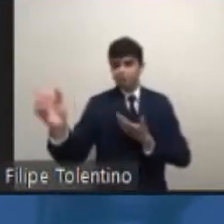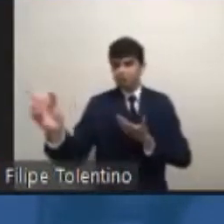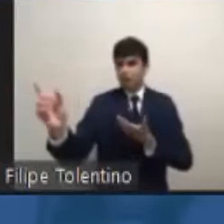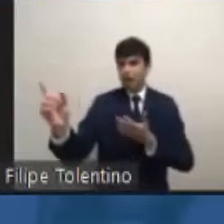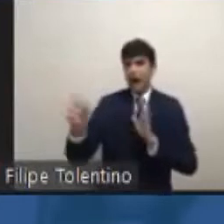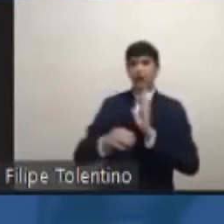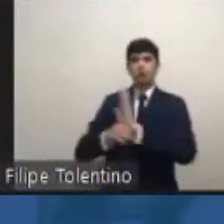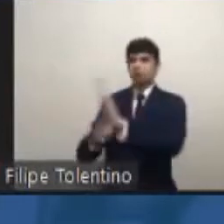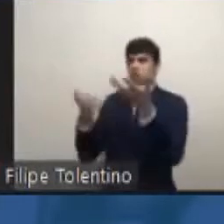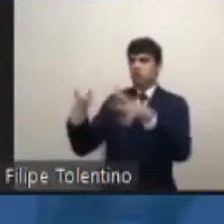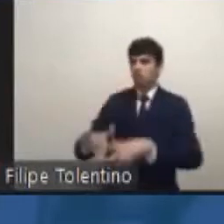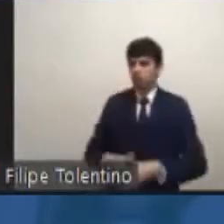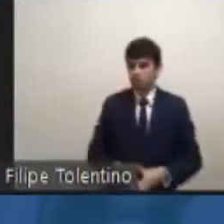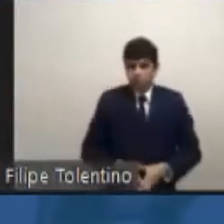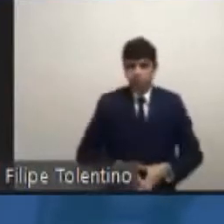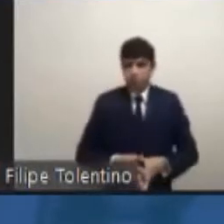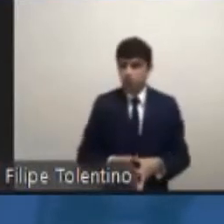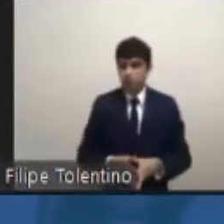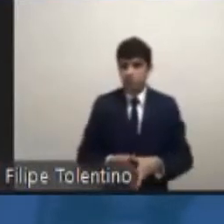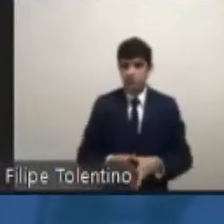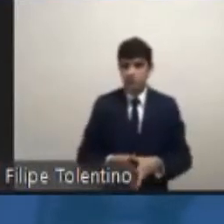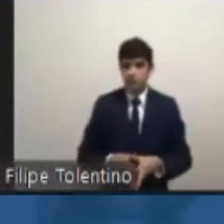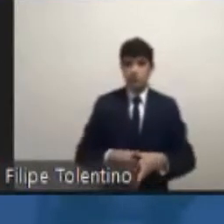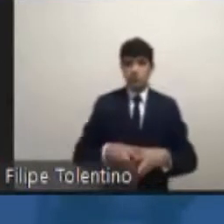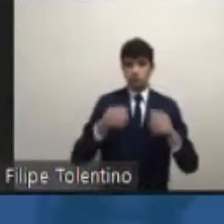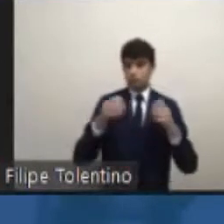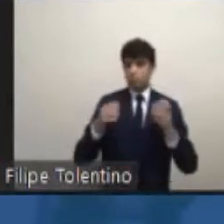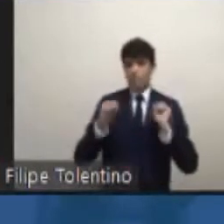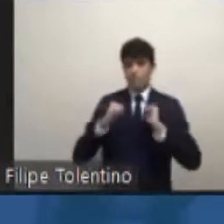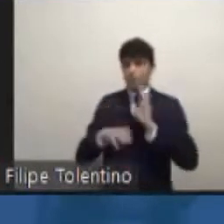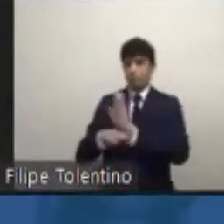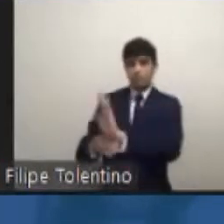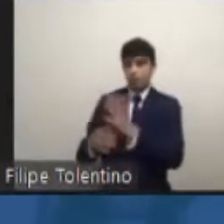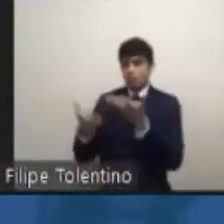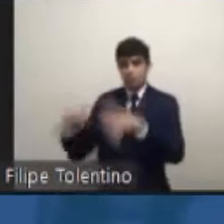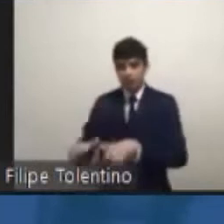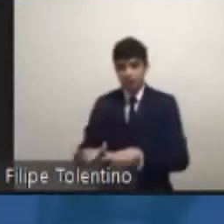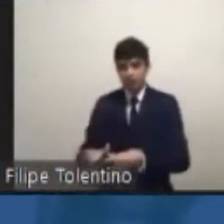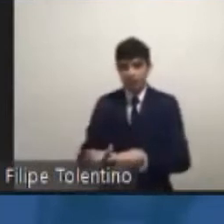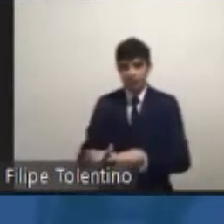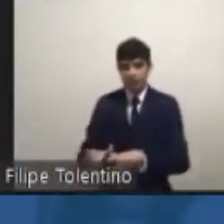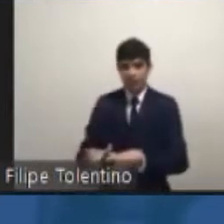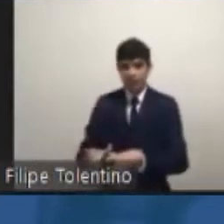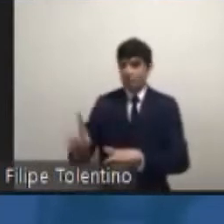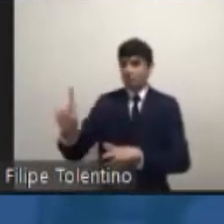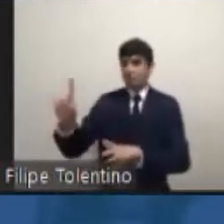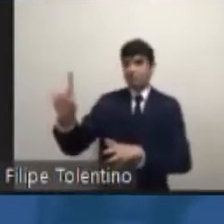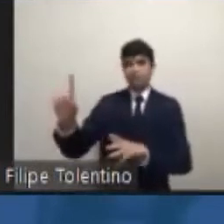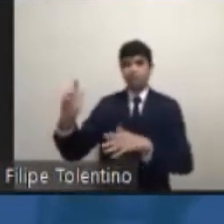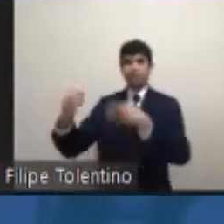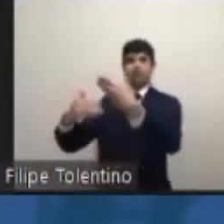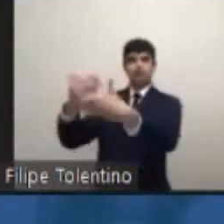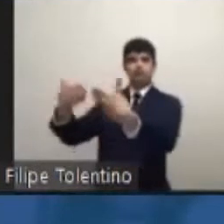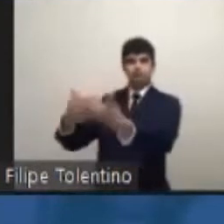assistência, podendo fazer isso. Só que esse crime tem um aspecto importantíssimo para caracterizá-lo, que é a